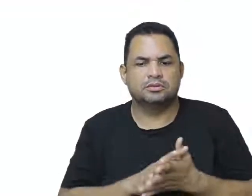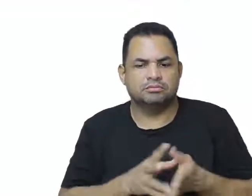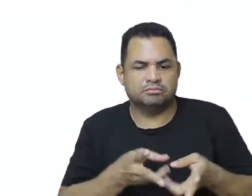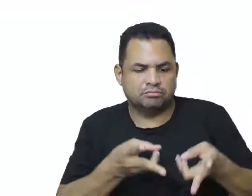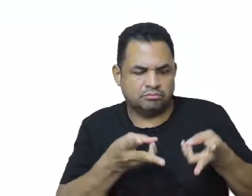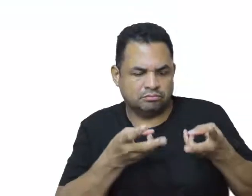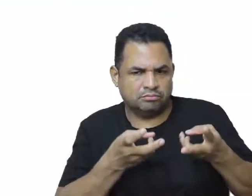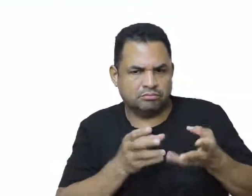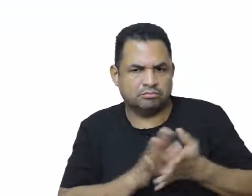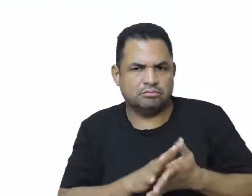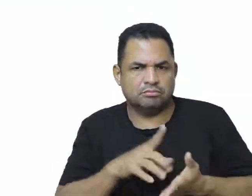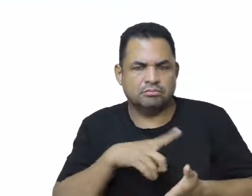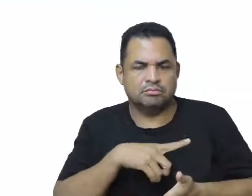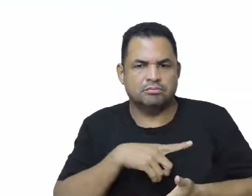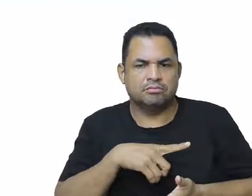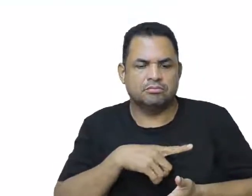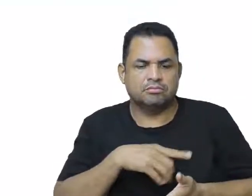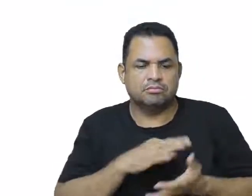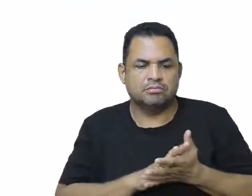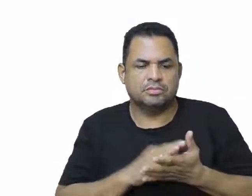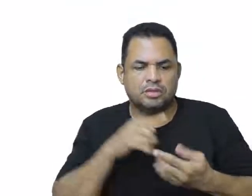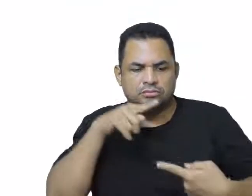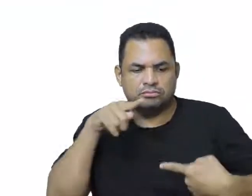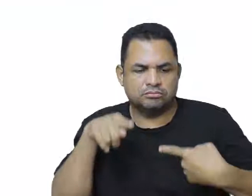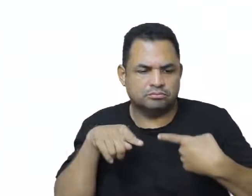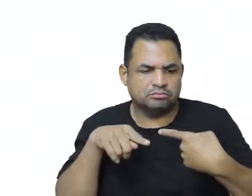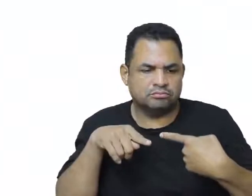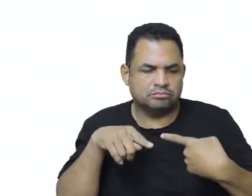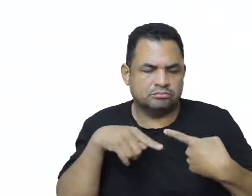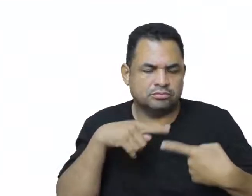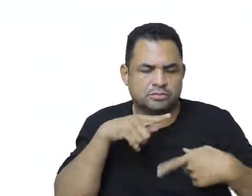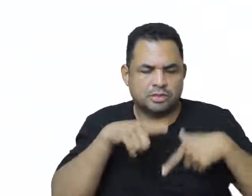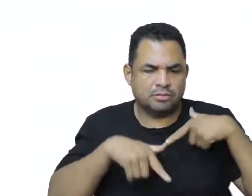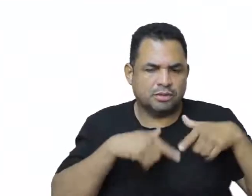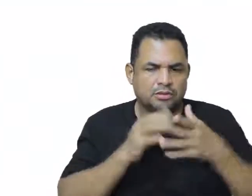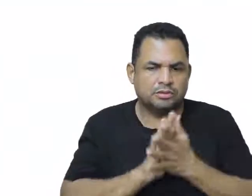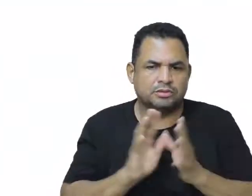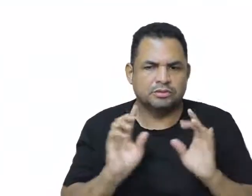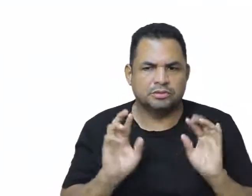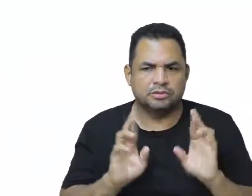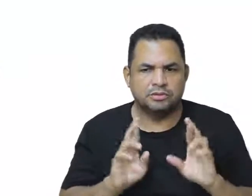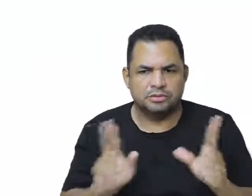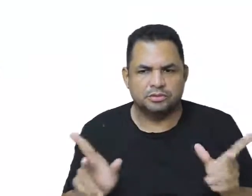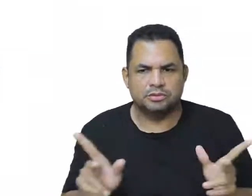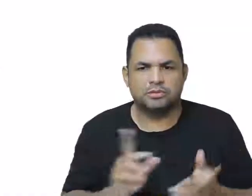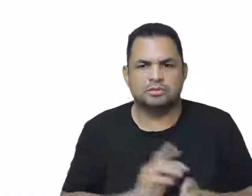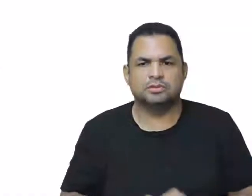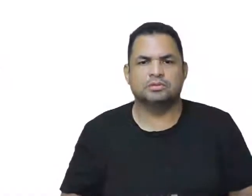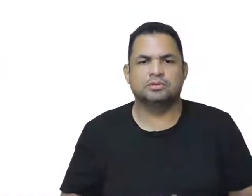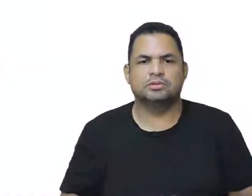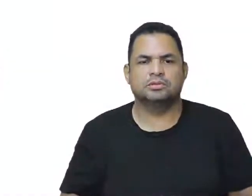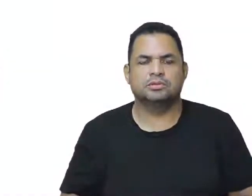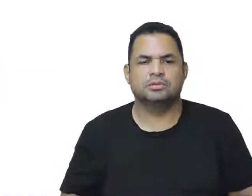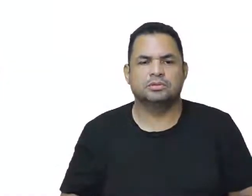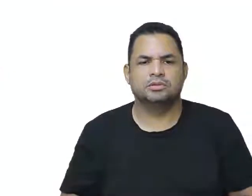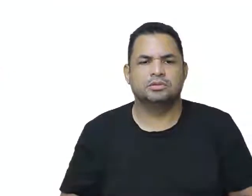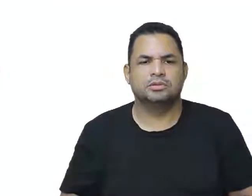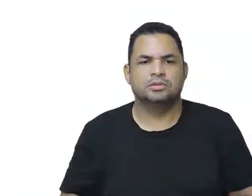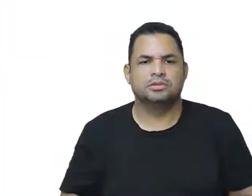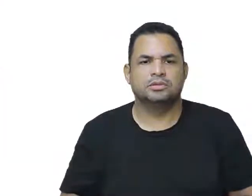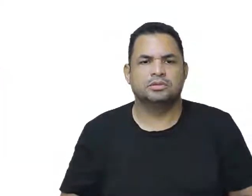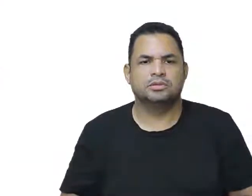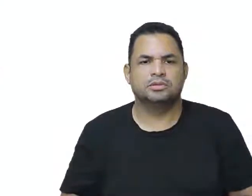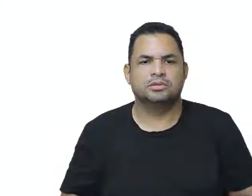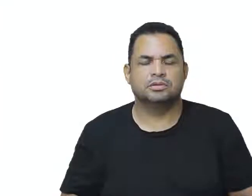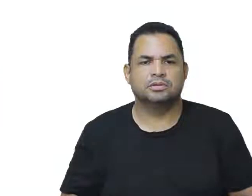existem células que têm funções diferenciadas e especialidades diferentes. Por isso a gente fala dessa